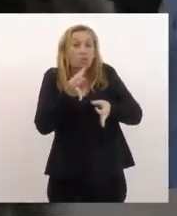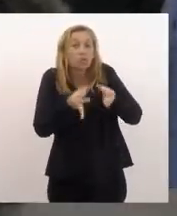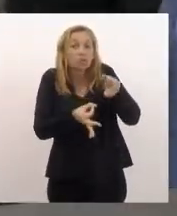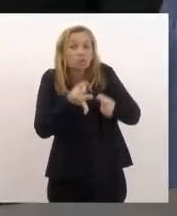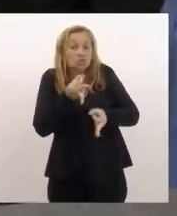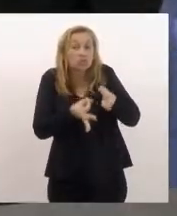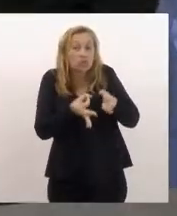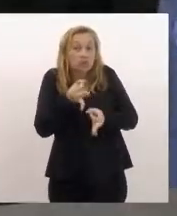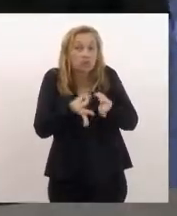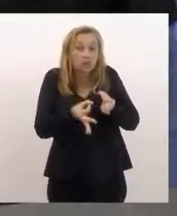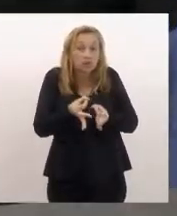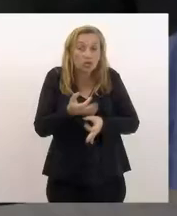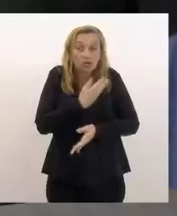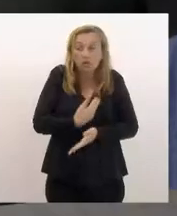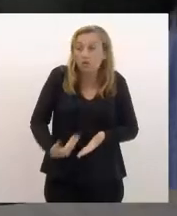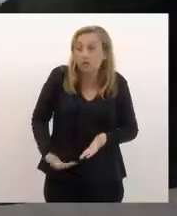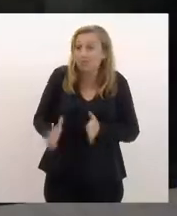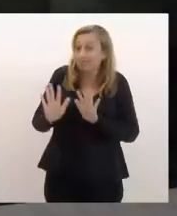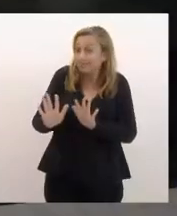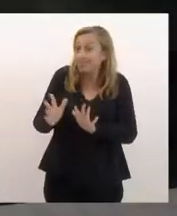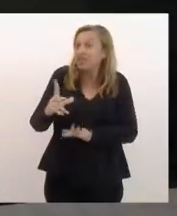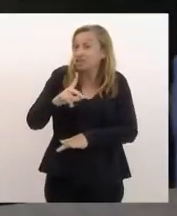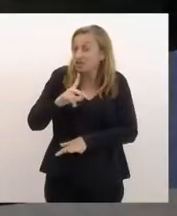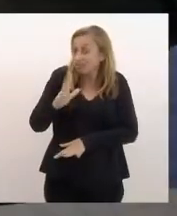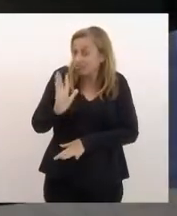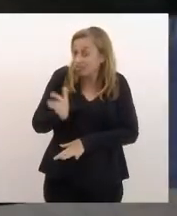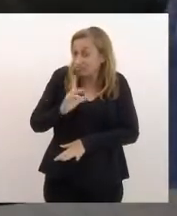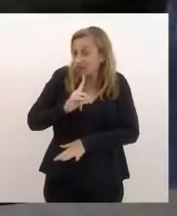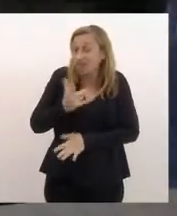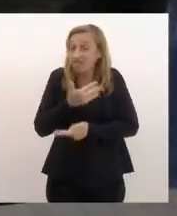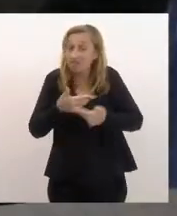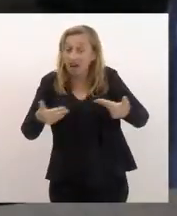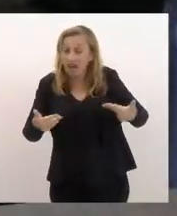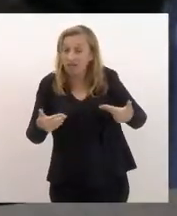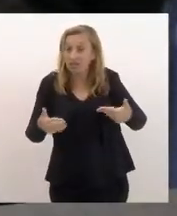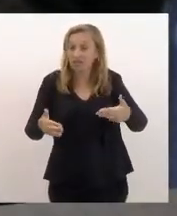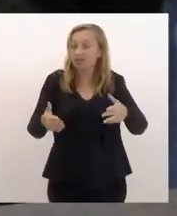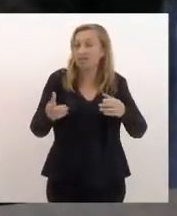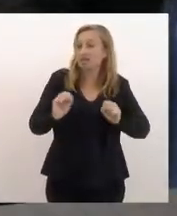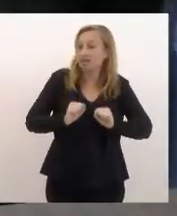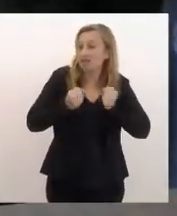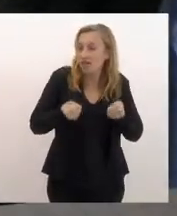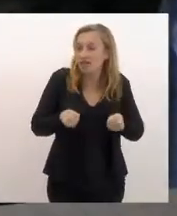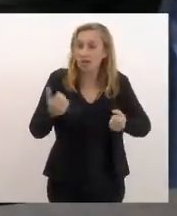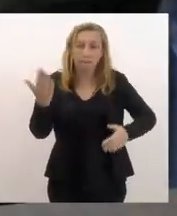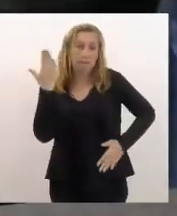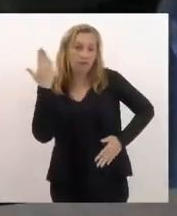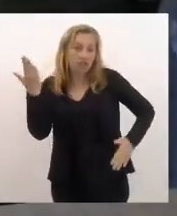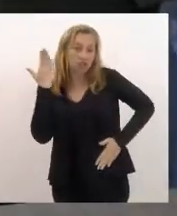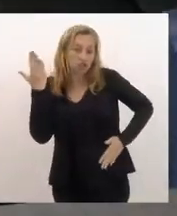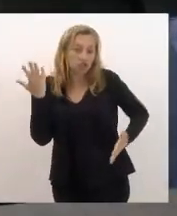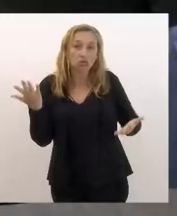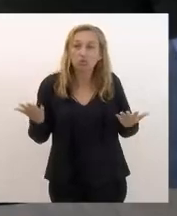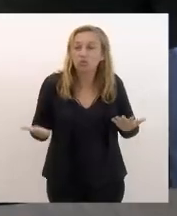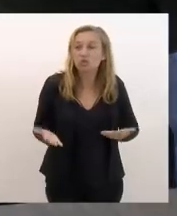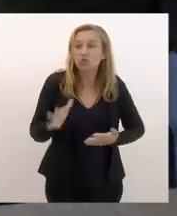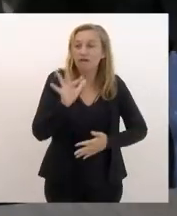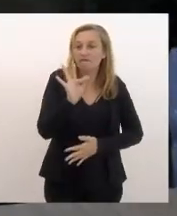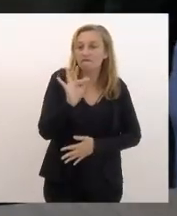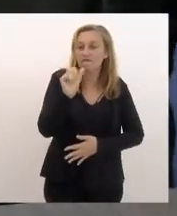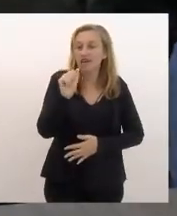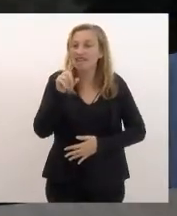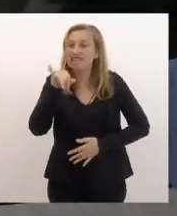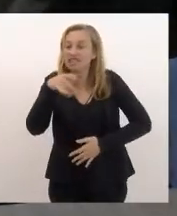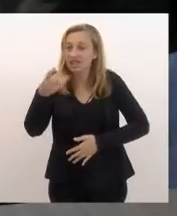por sua régua, já que tem muitos que defendem bandidos, que defendem facções.